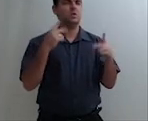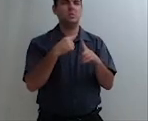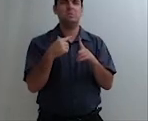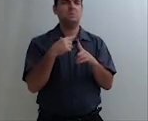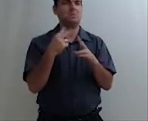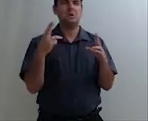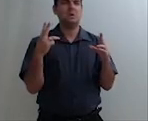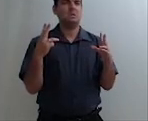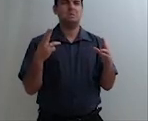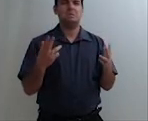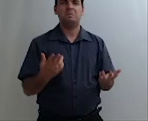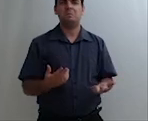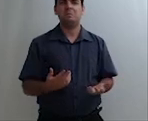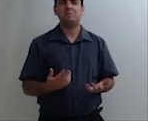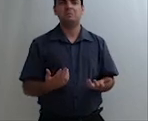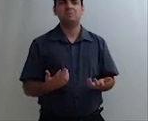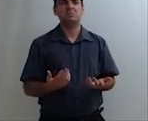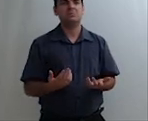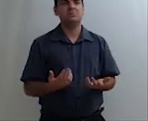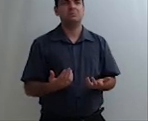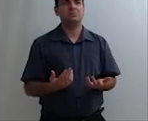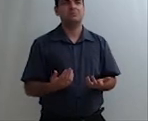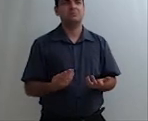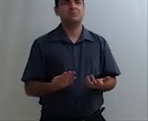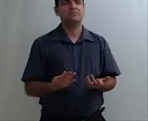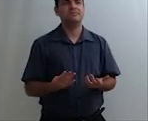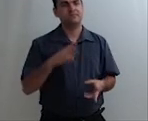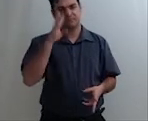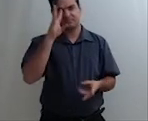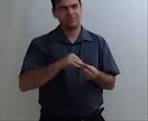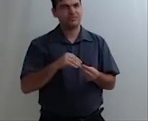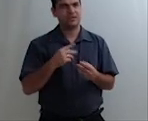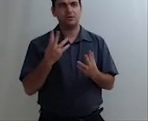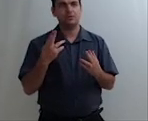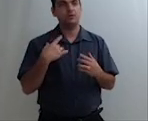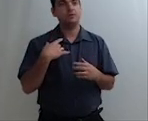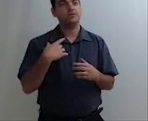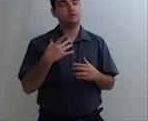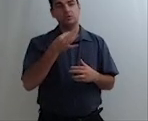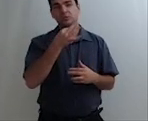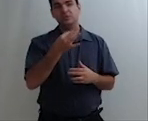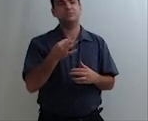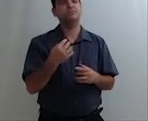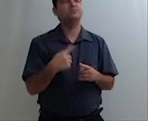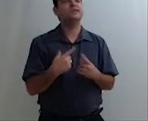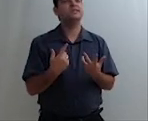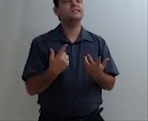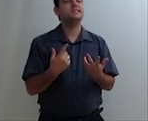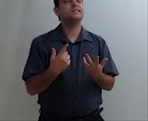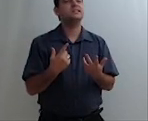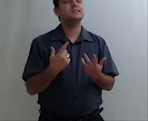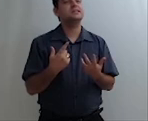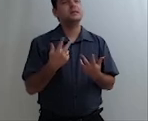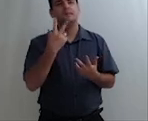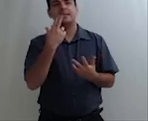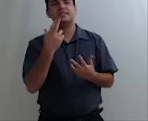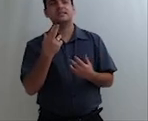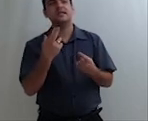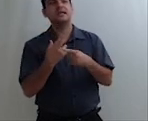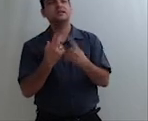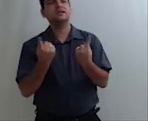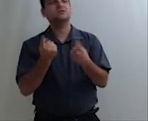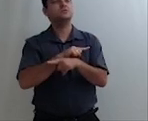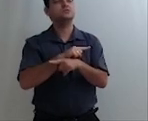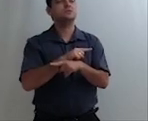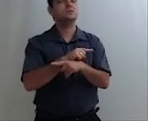com com a as conclusões É só isso que eu queria destacar porque ficou parecendo que ele Ministro n tá divergindo na